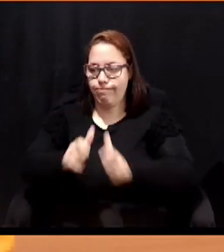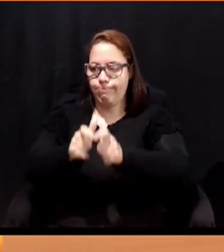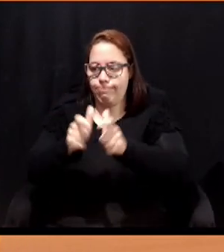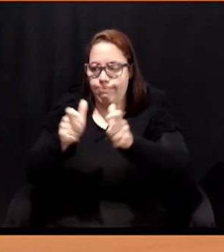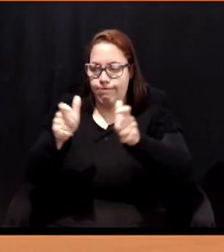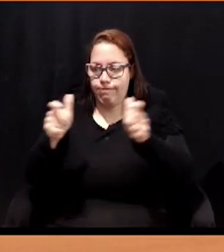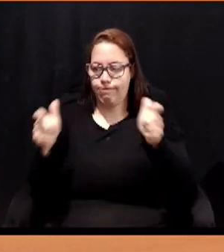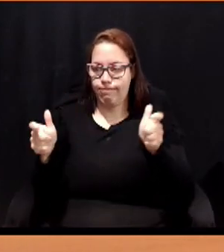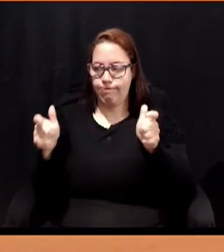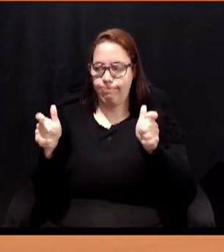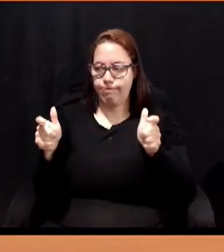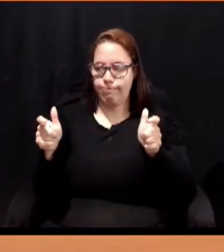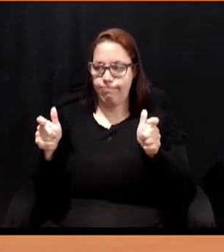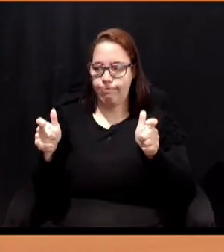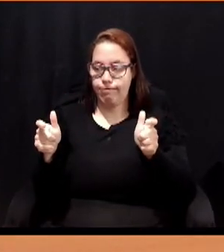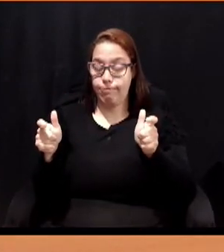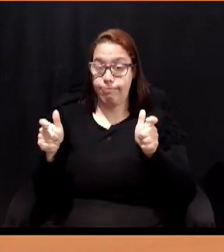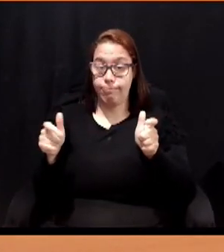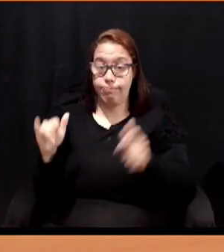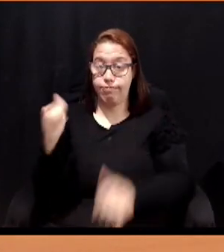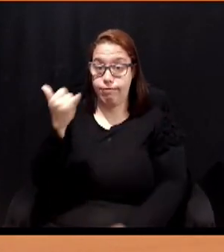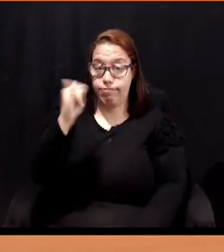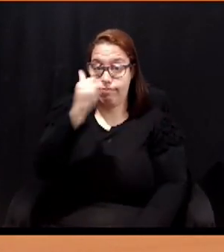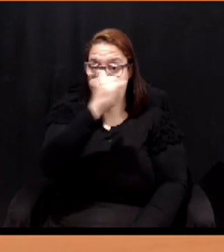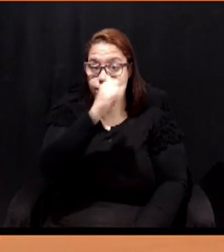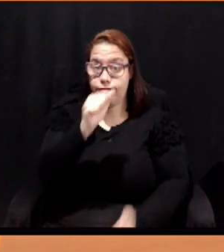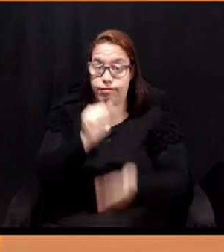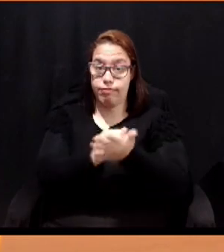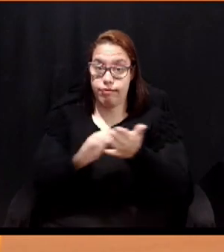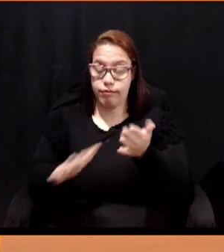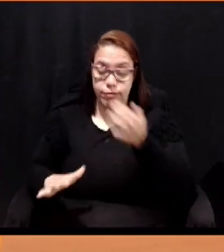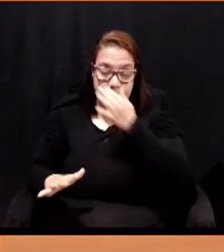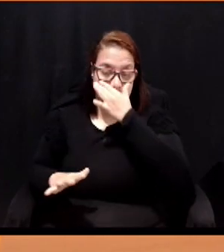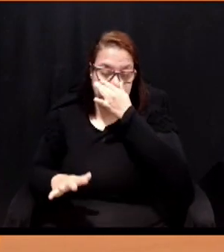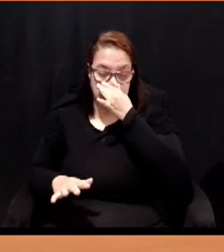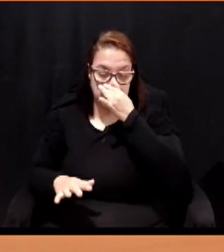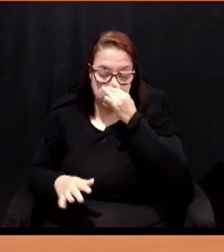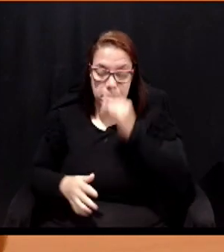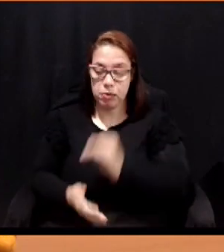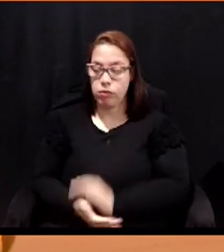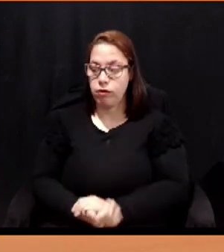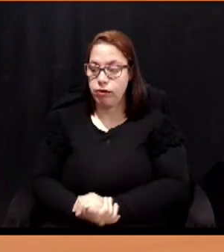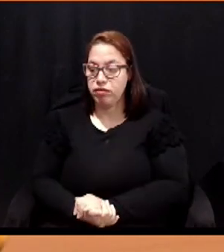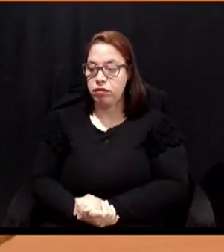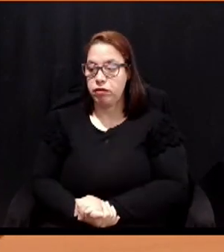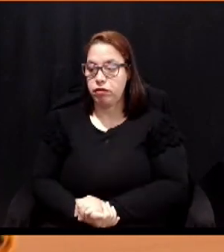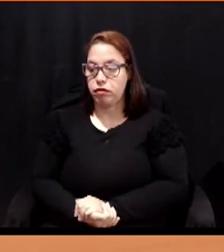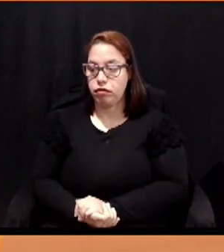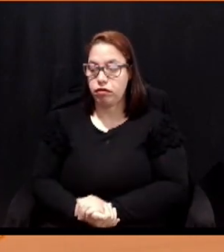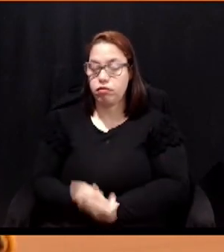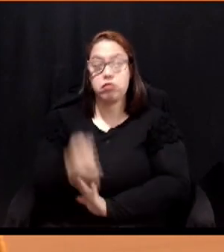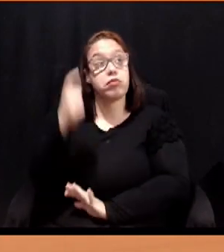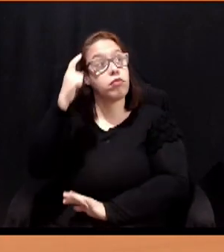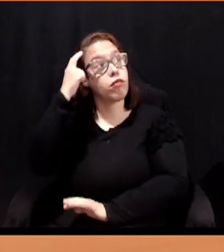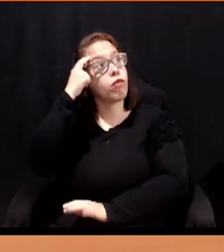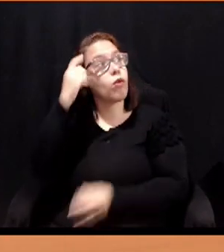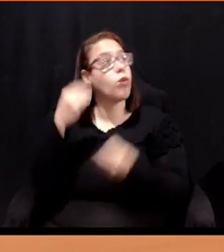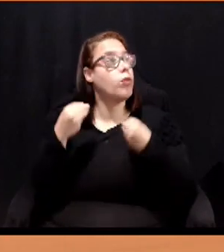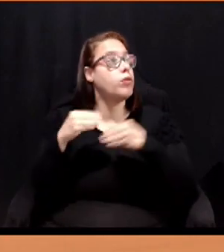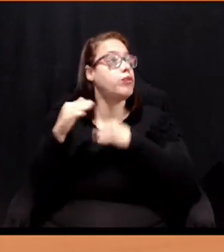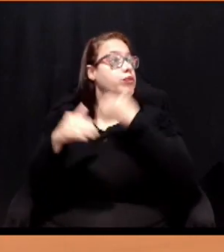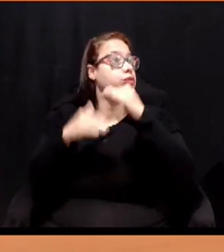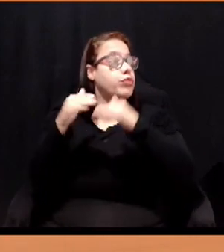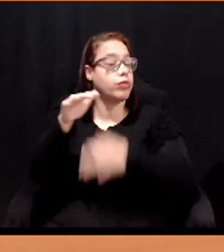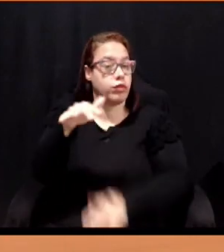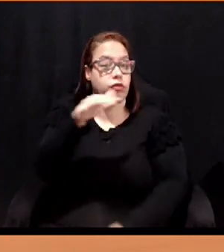do aeroporto, ali, das atividades. E, muitas vezes, ao invés de a gente pensar em como a gente pode desenvolver as regiões, né, a